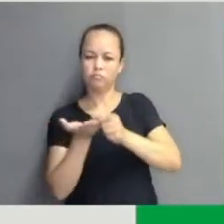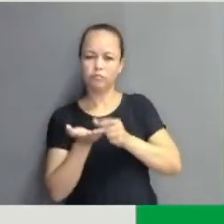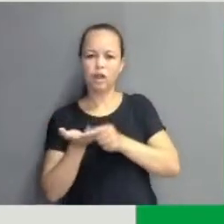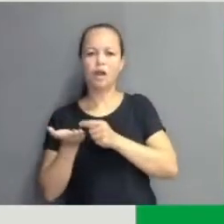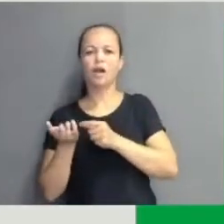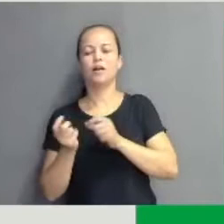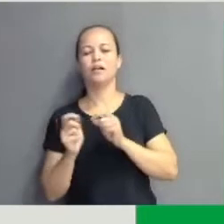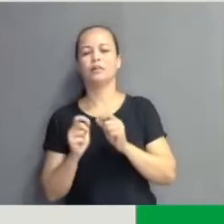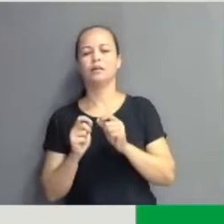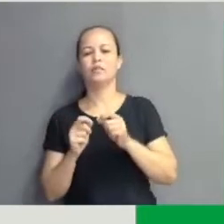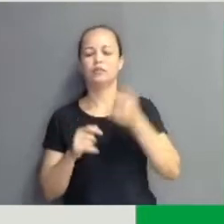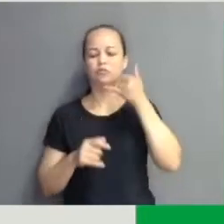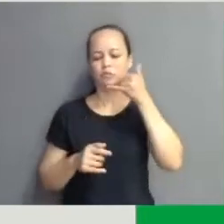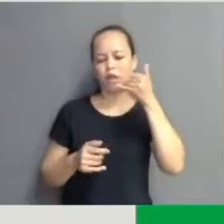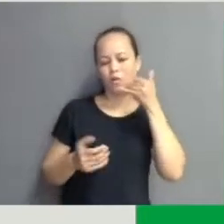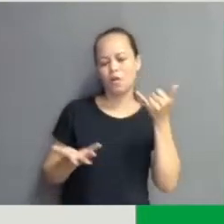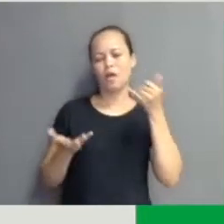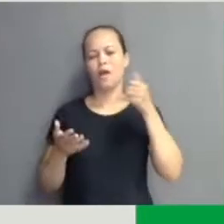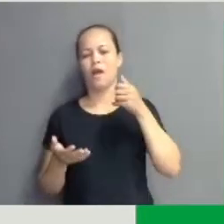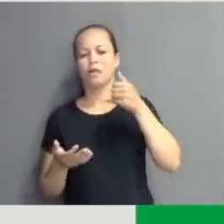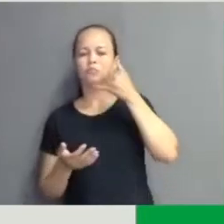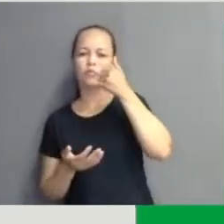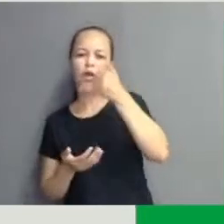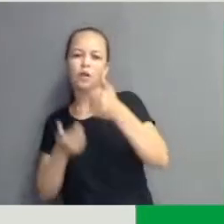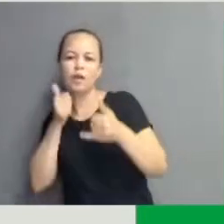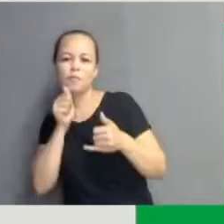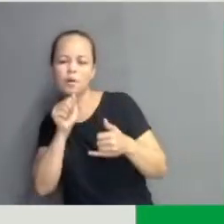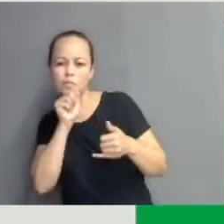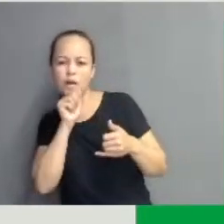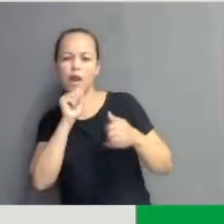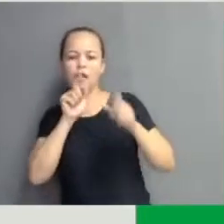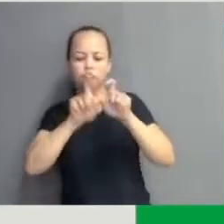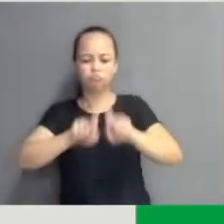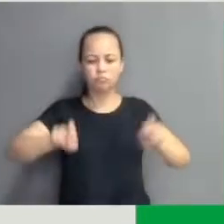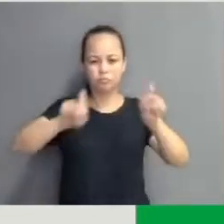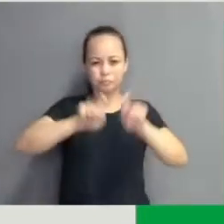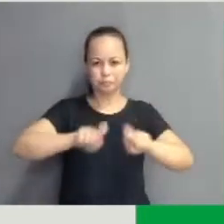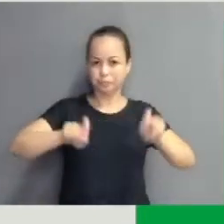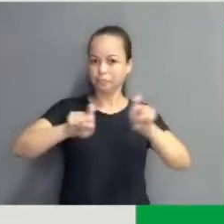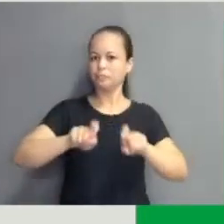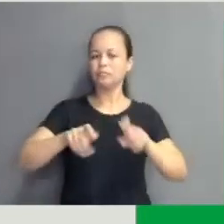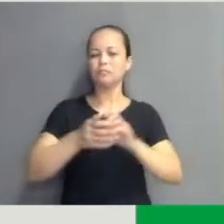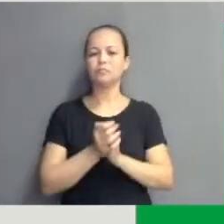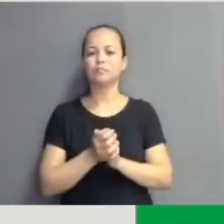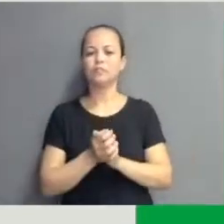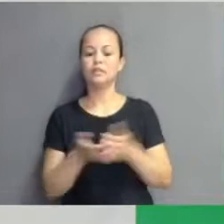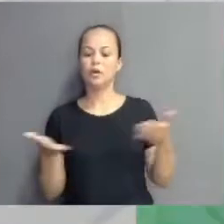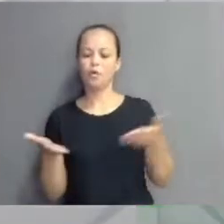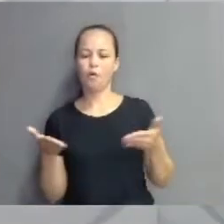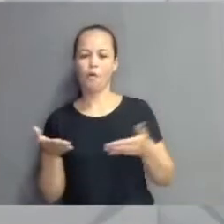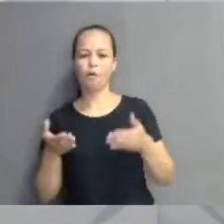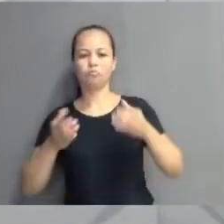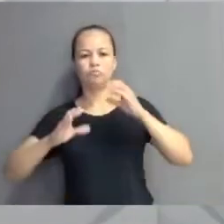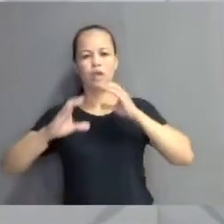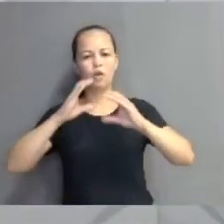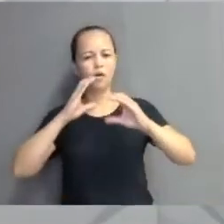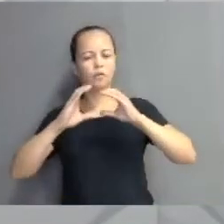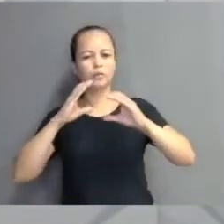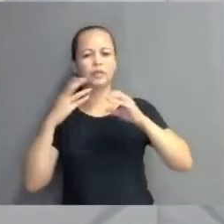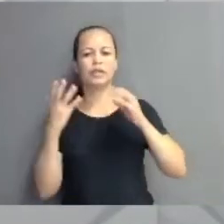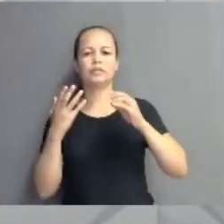através do seu celular ou do celular da mamãe ou do computador hoje a comunicação ela pode